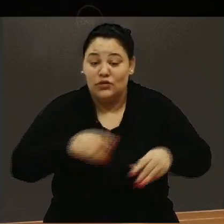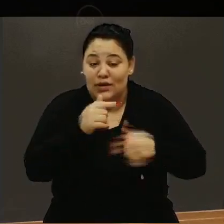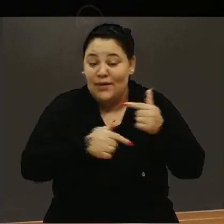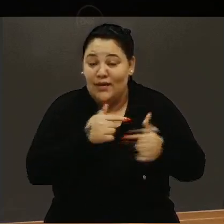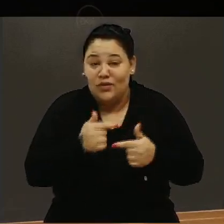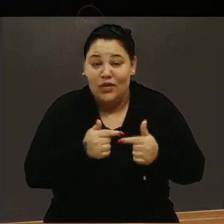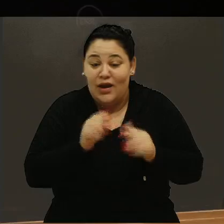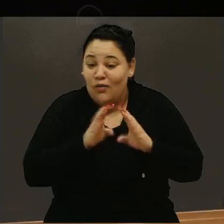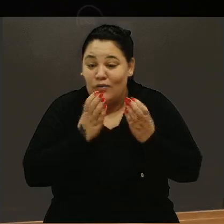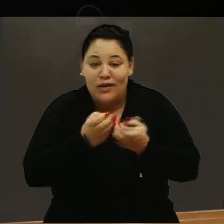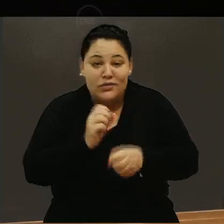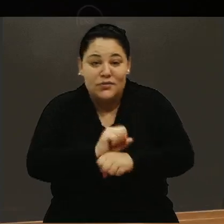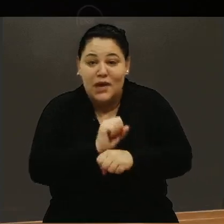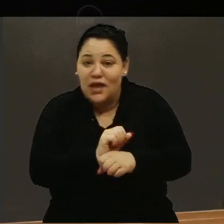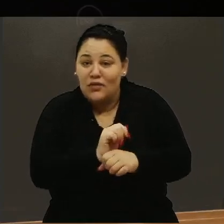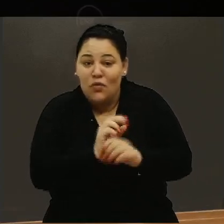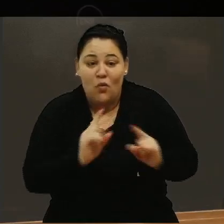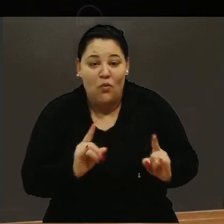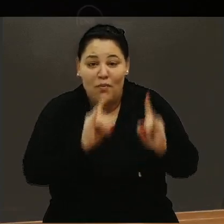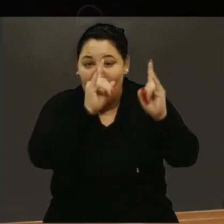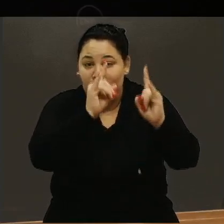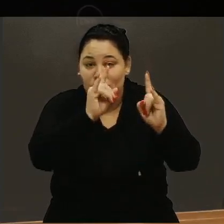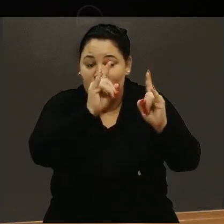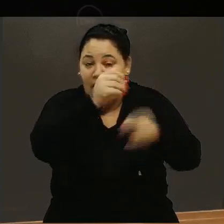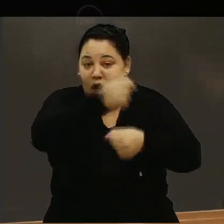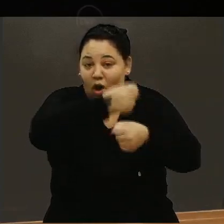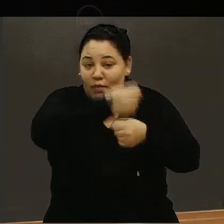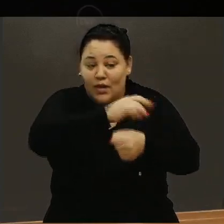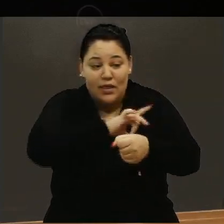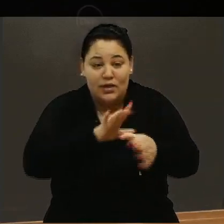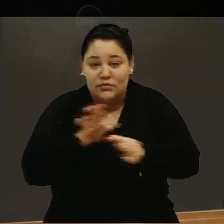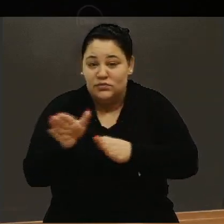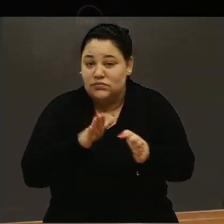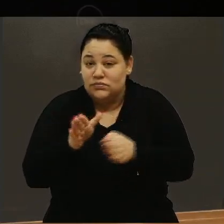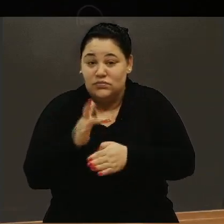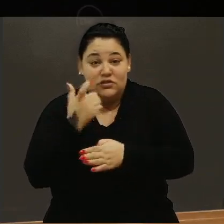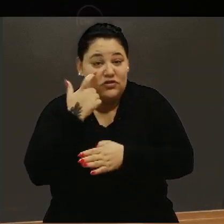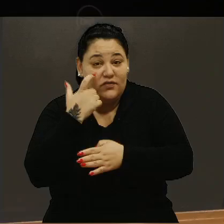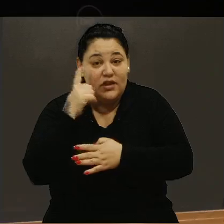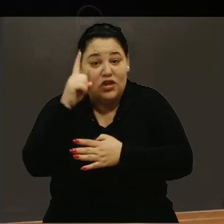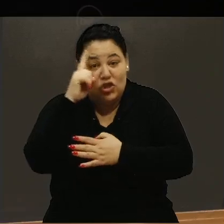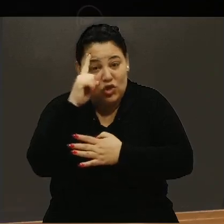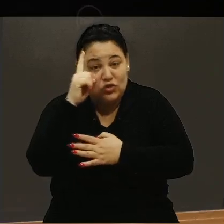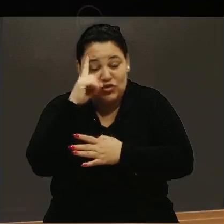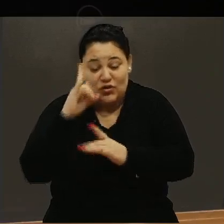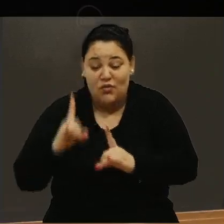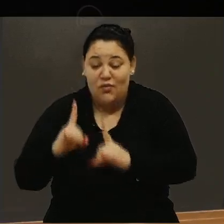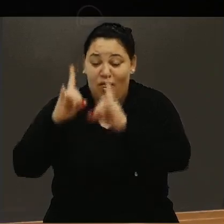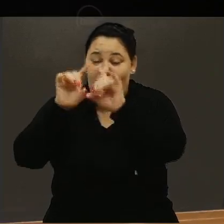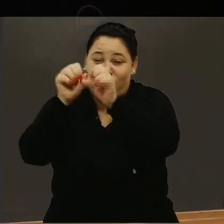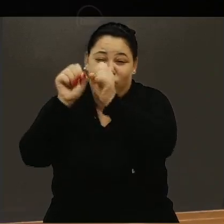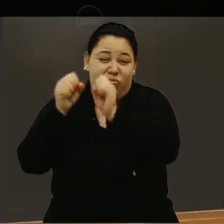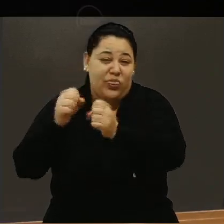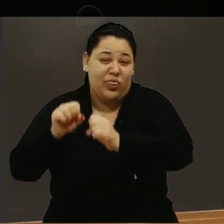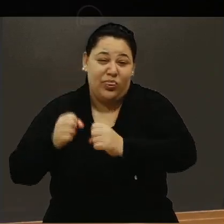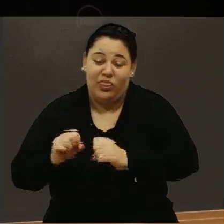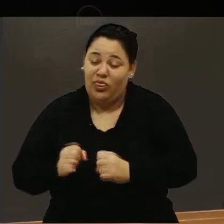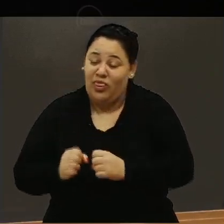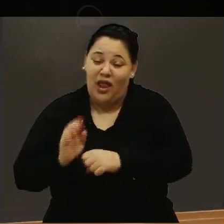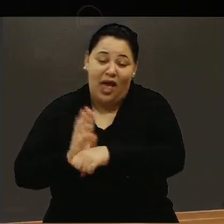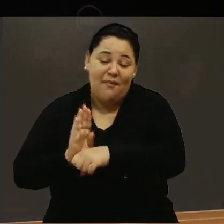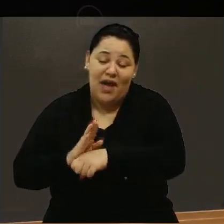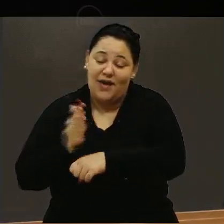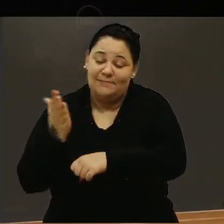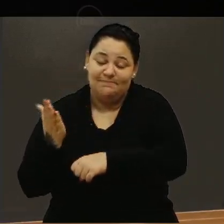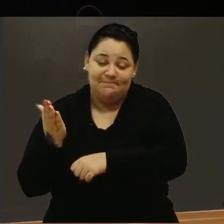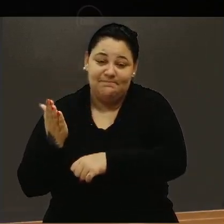acesso. Enquanto isso, nós vemos dia a dia o prédio com uma deterioração maior e maior.